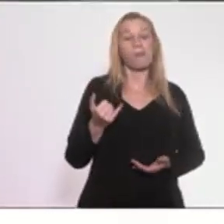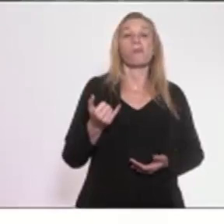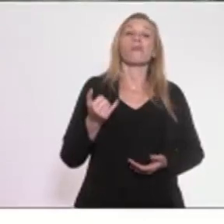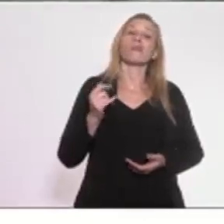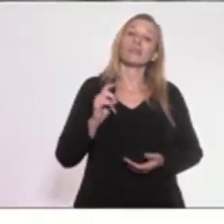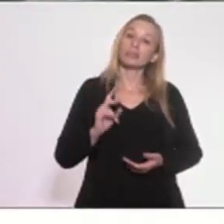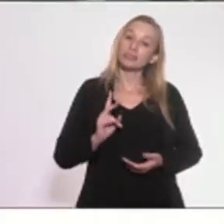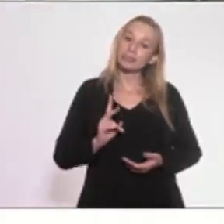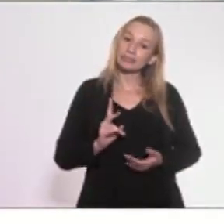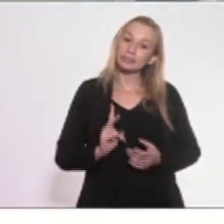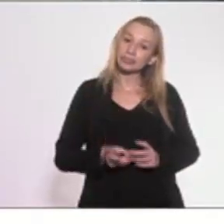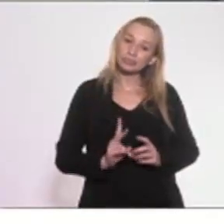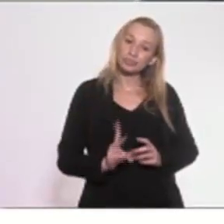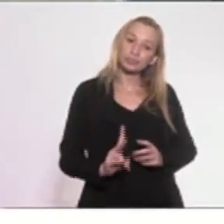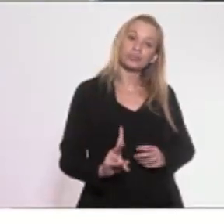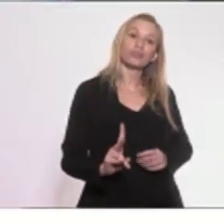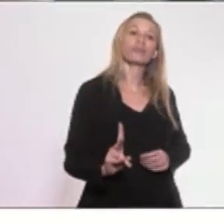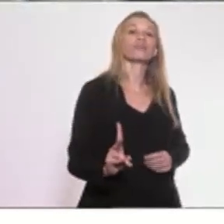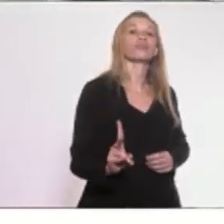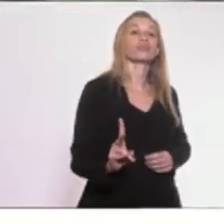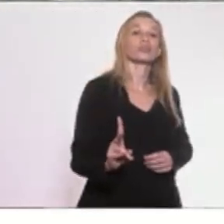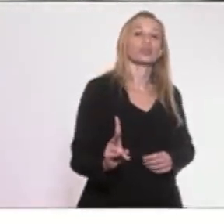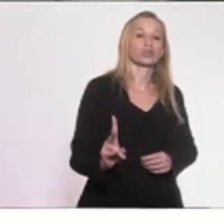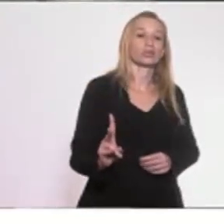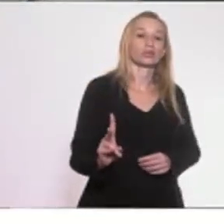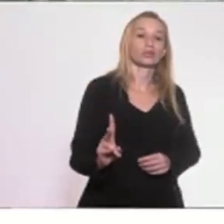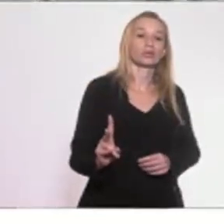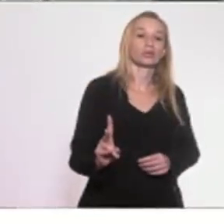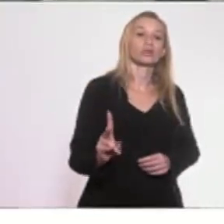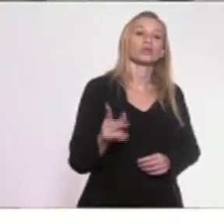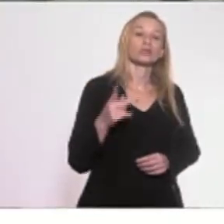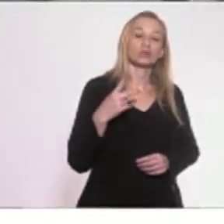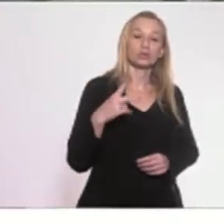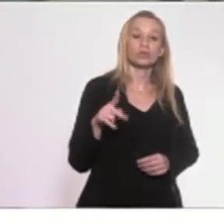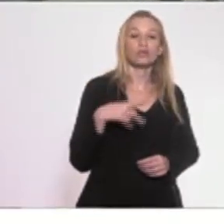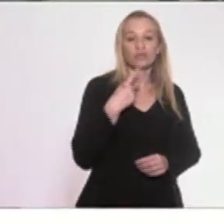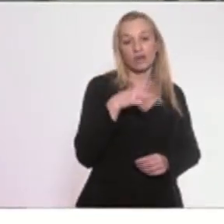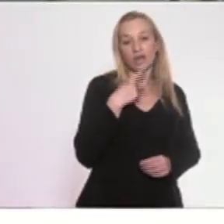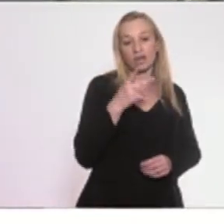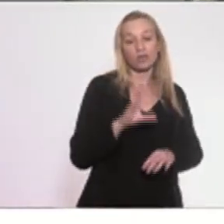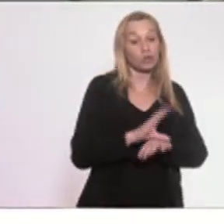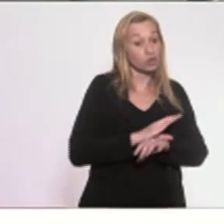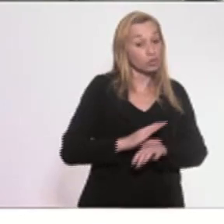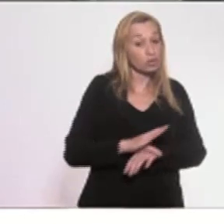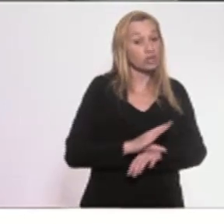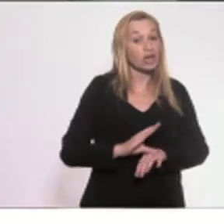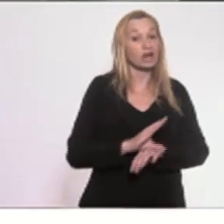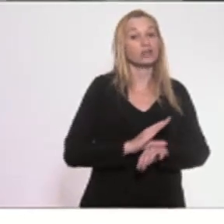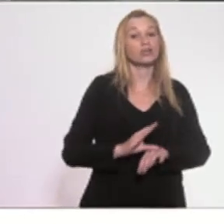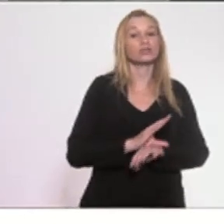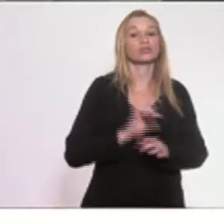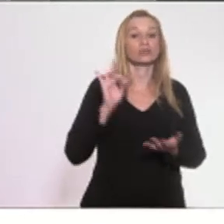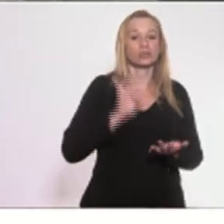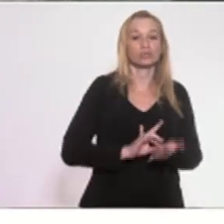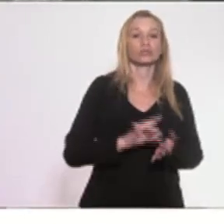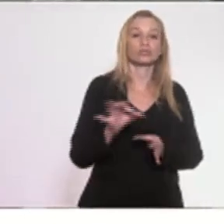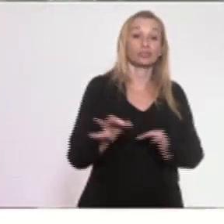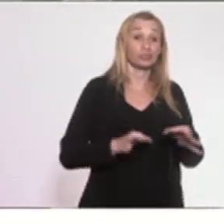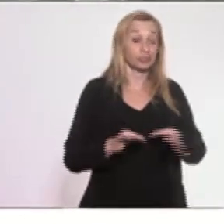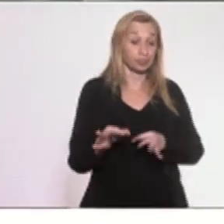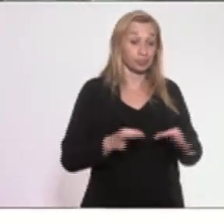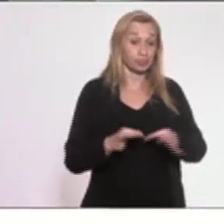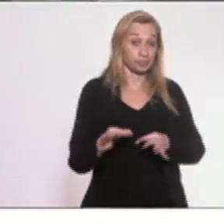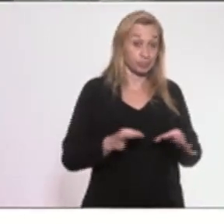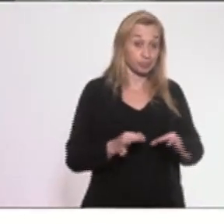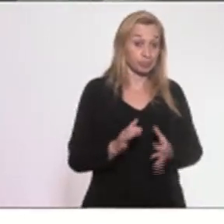manteve o parecer original pela constitucionalidade ao projeto original. Se por